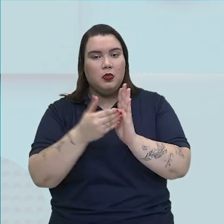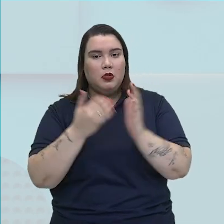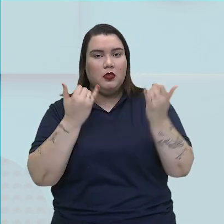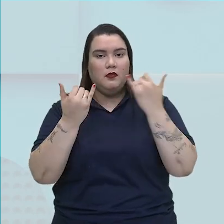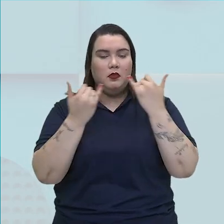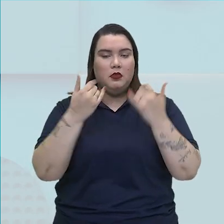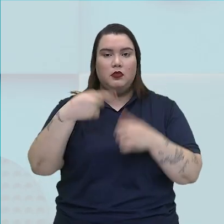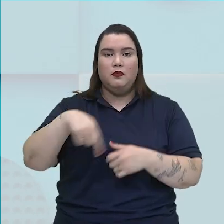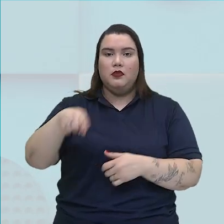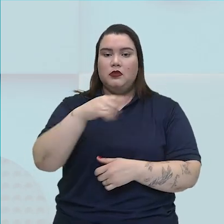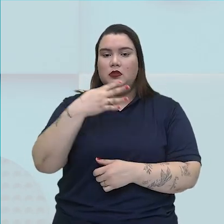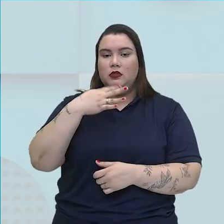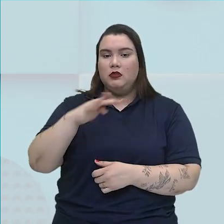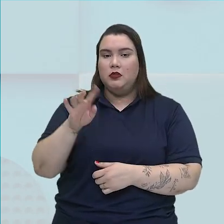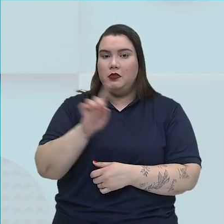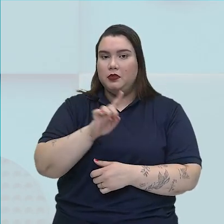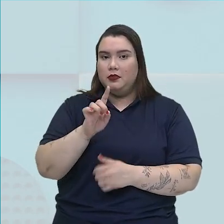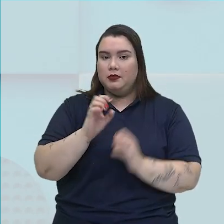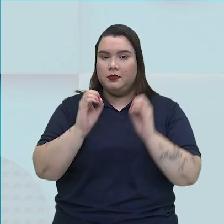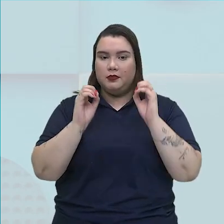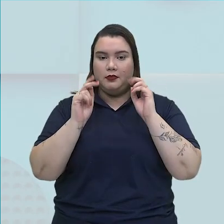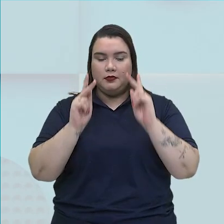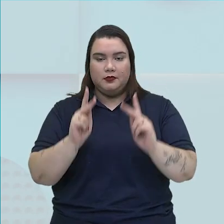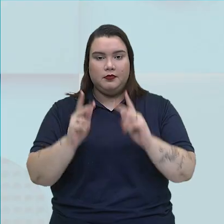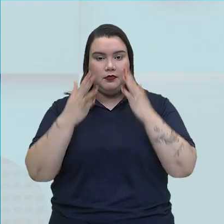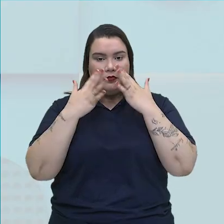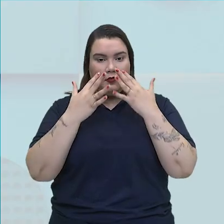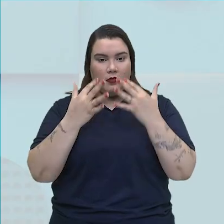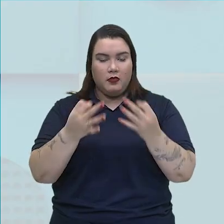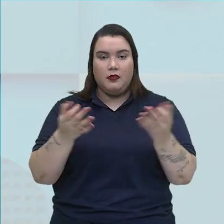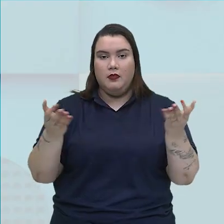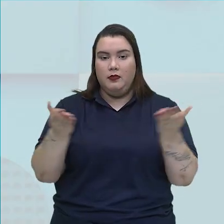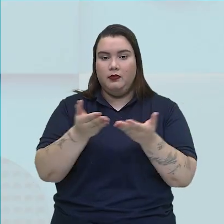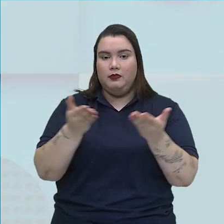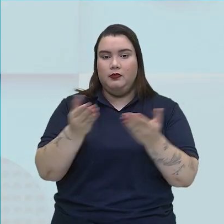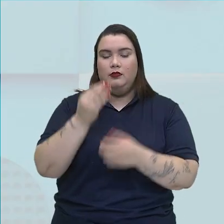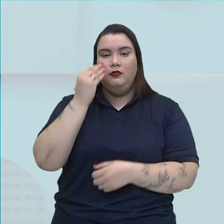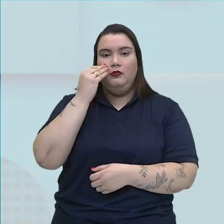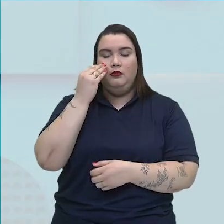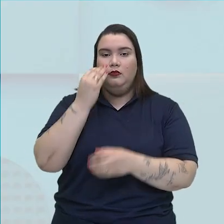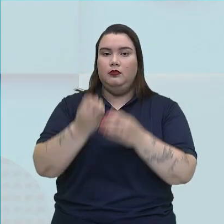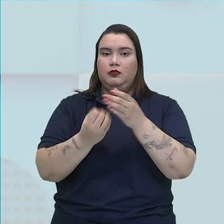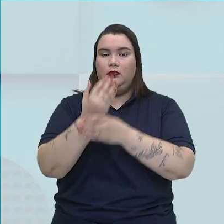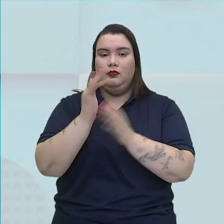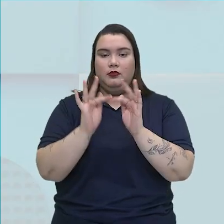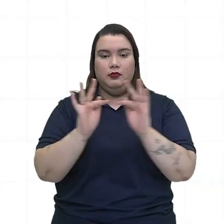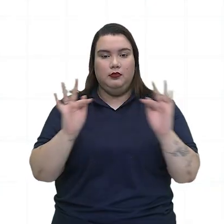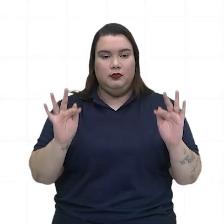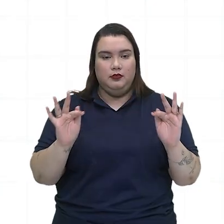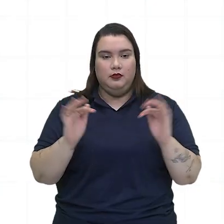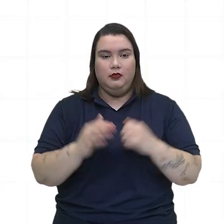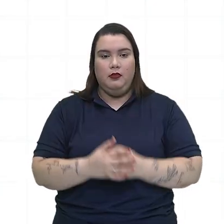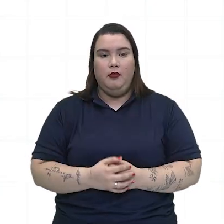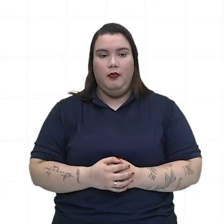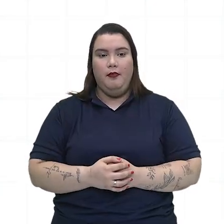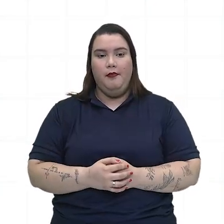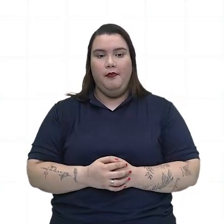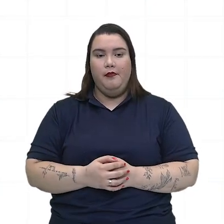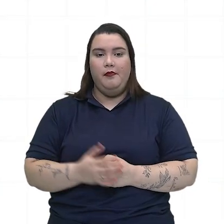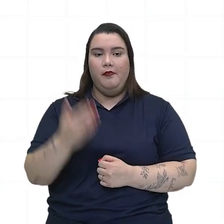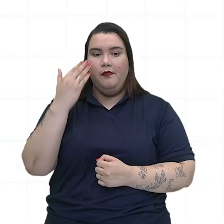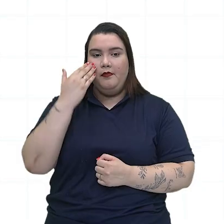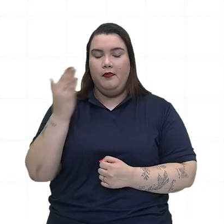não conhecem, né? Prestem bastante atenção agora que nós vamos ver a formação de frases. Let's go! Então,